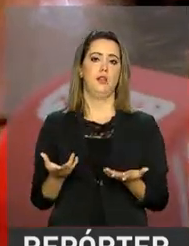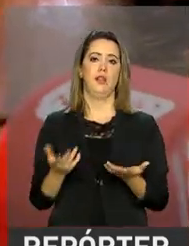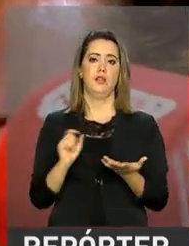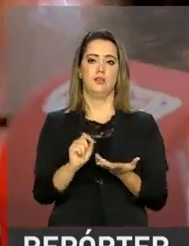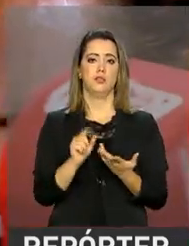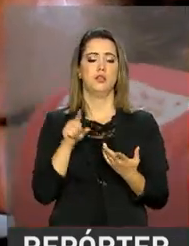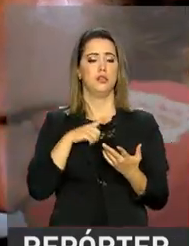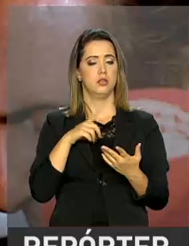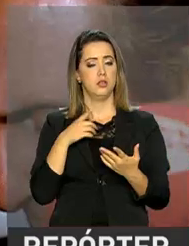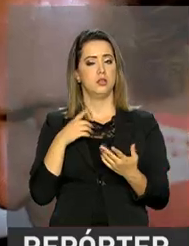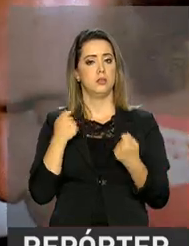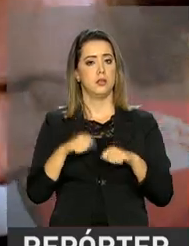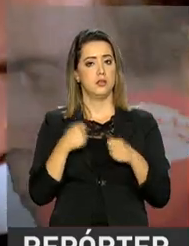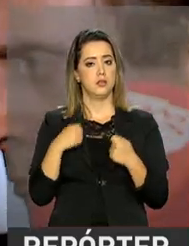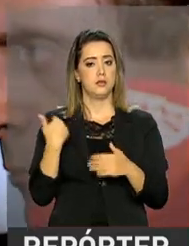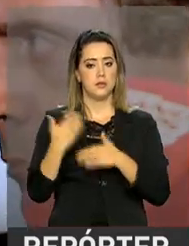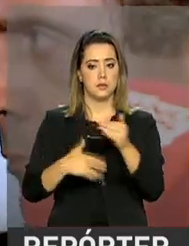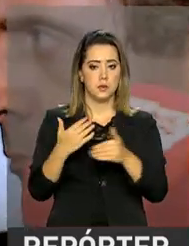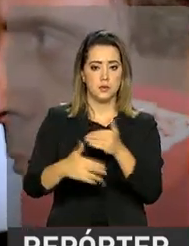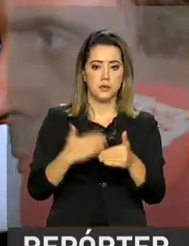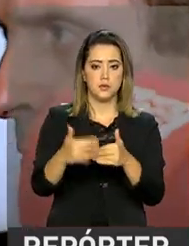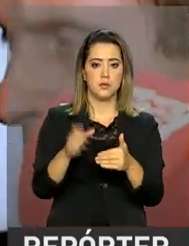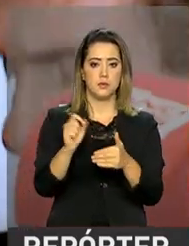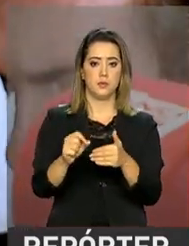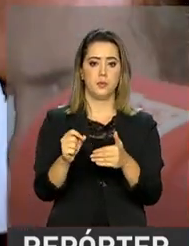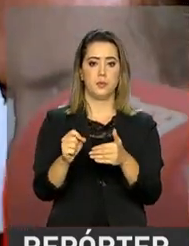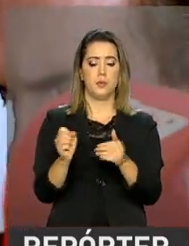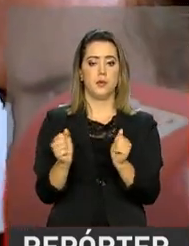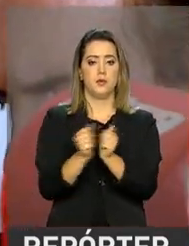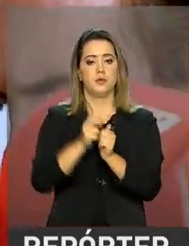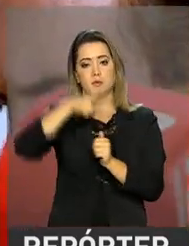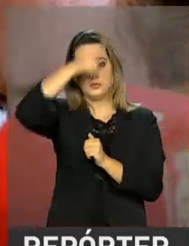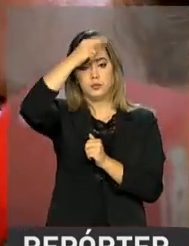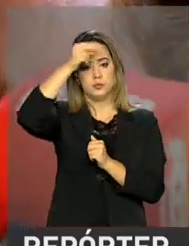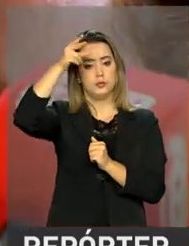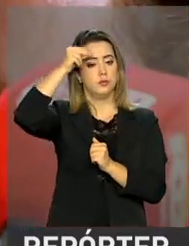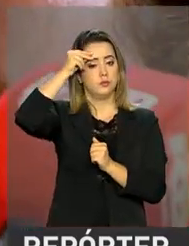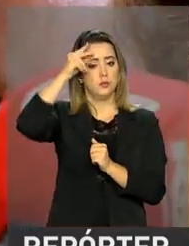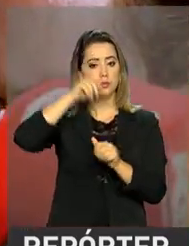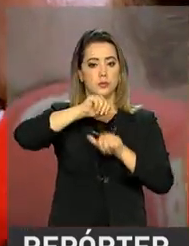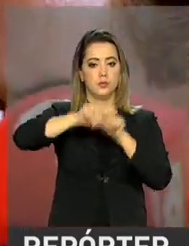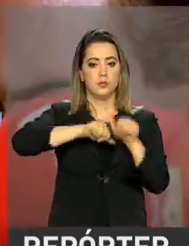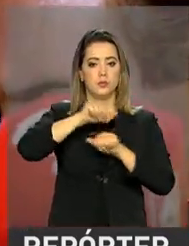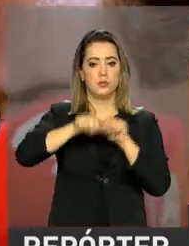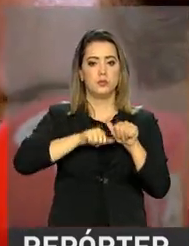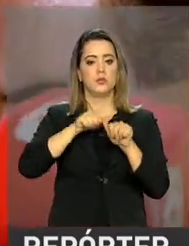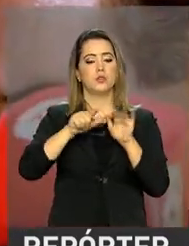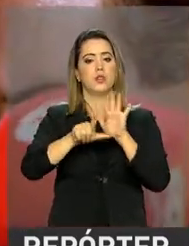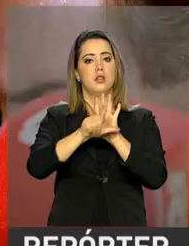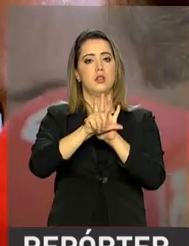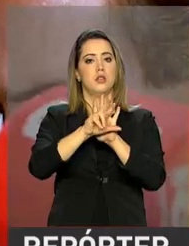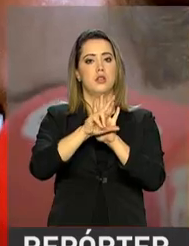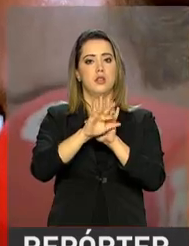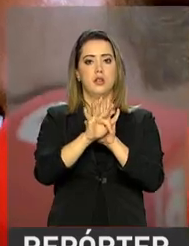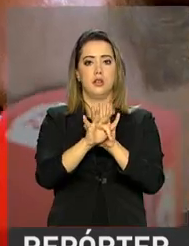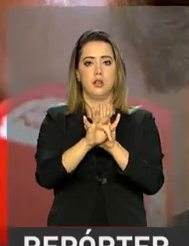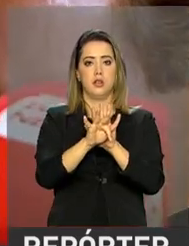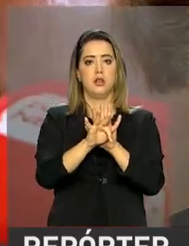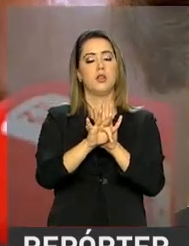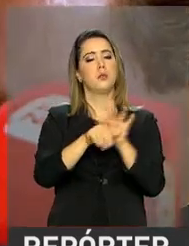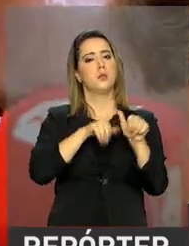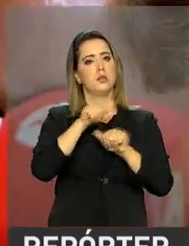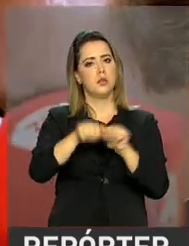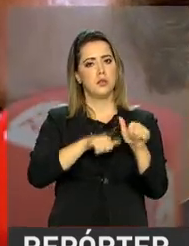pontos que a gente pode avançar com os prefeitos mudança na lrf outras mudanças que estão